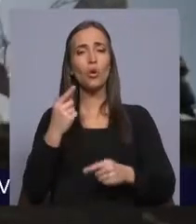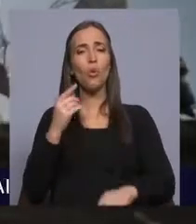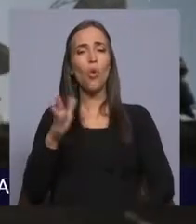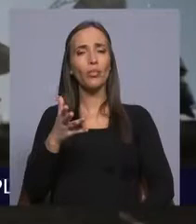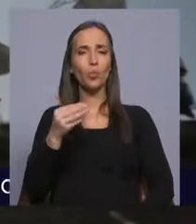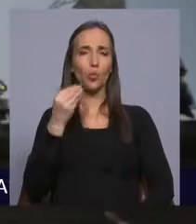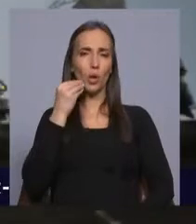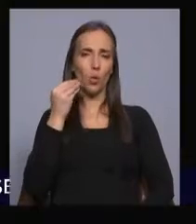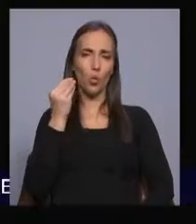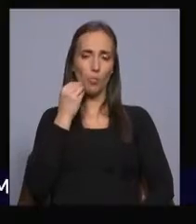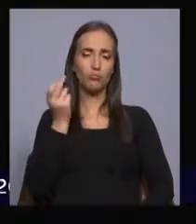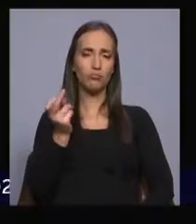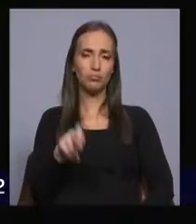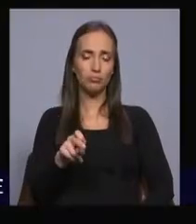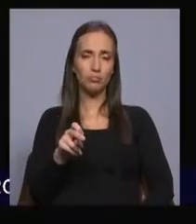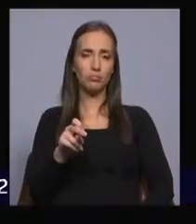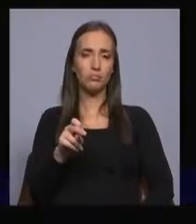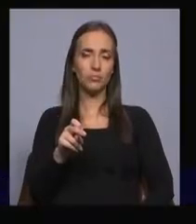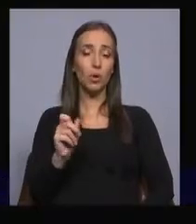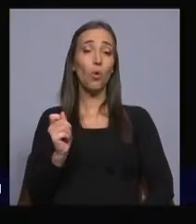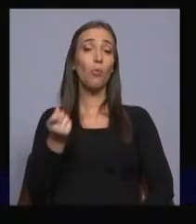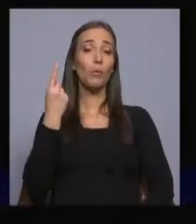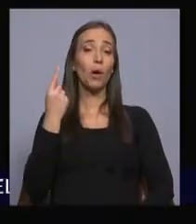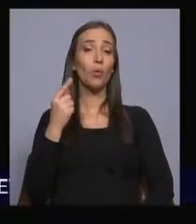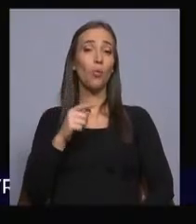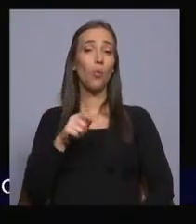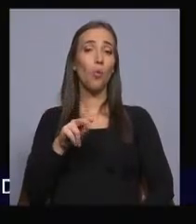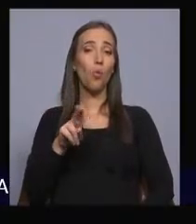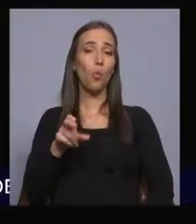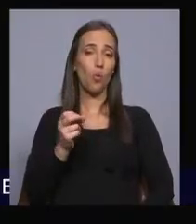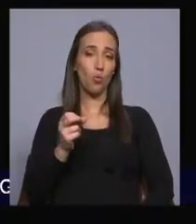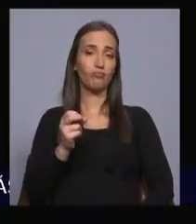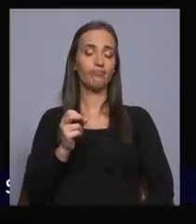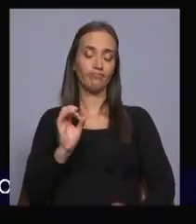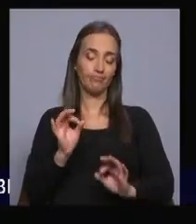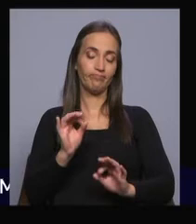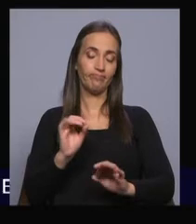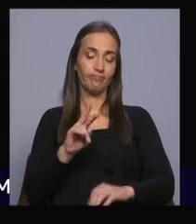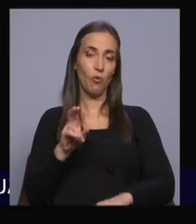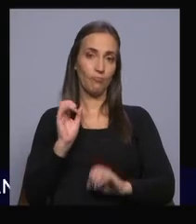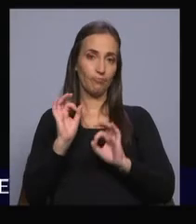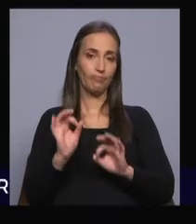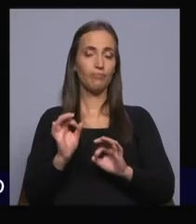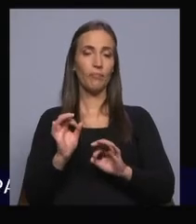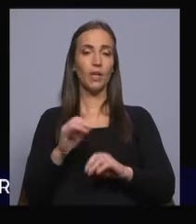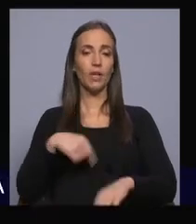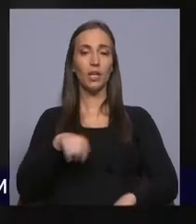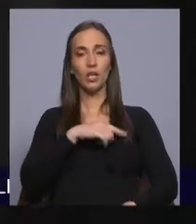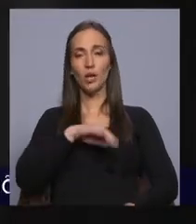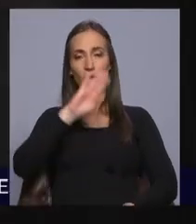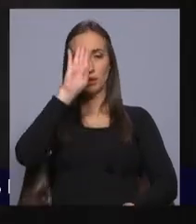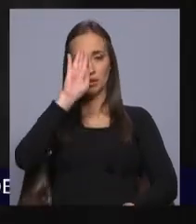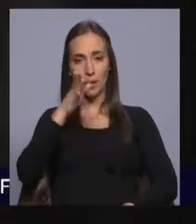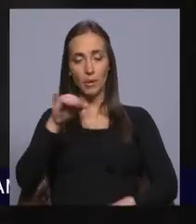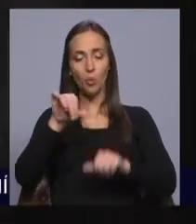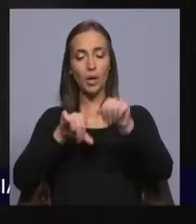é que apareceram o primeiro ouro do universo. Sim, é mesmo uma questão dourada. E nós sabemos que os elementos mais pesados